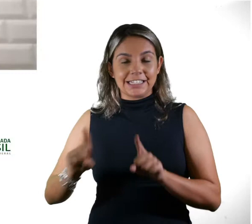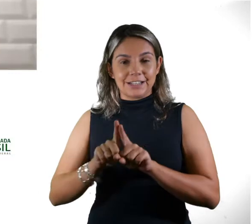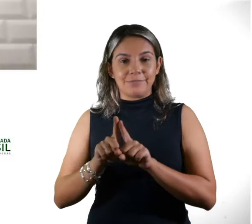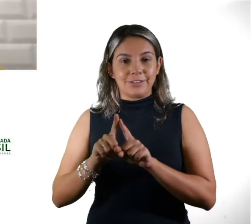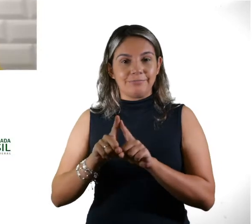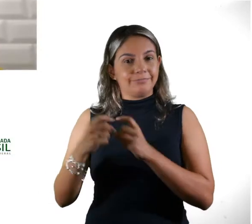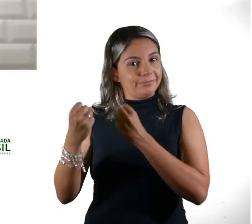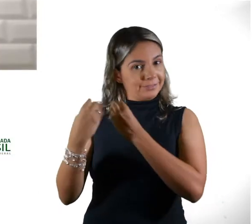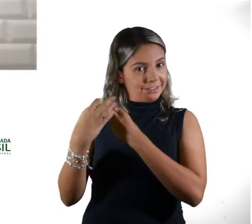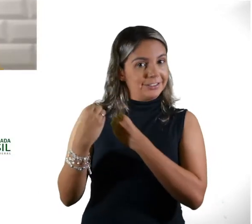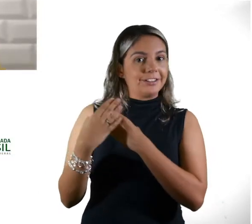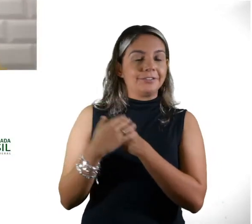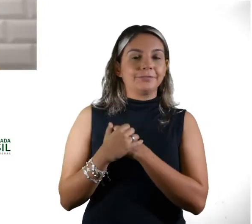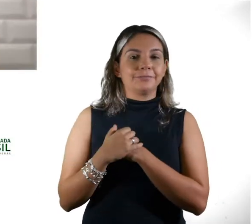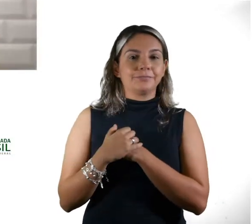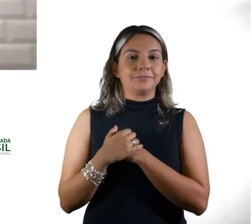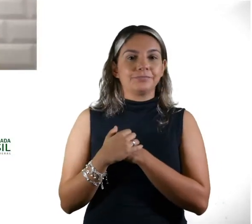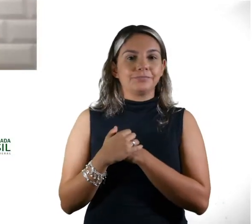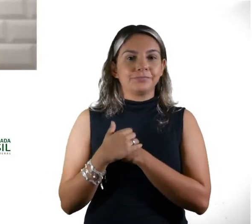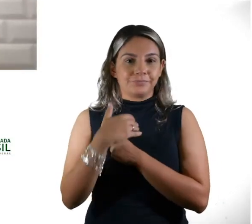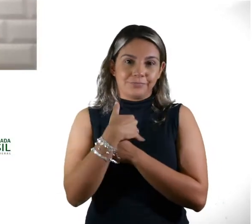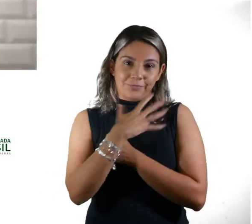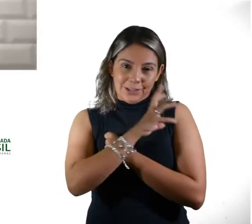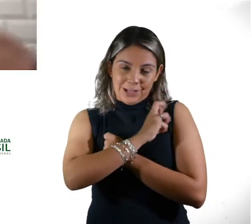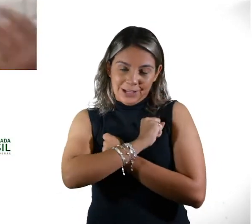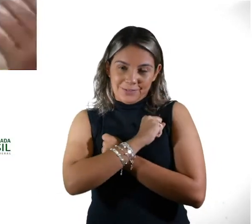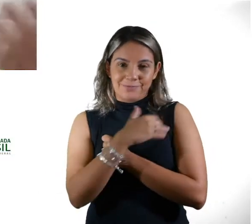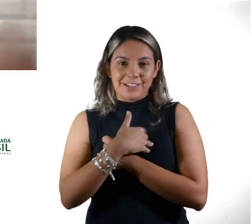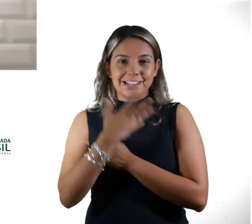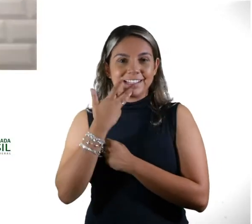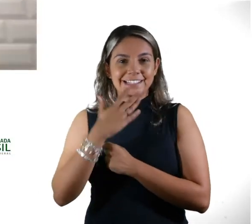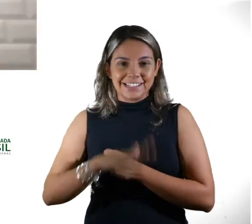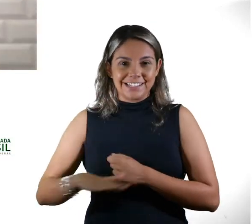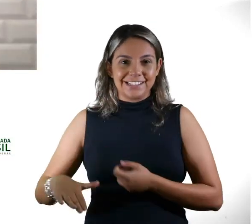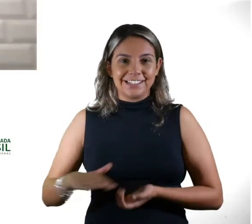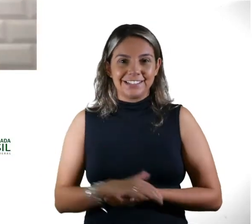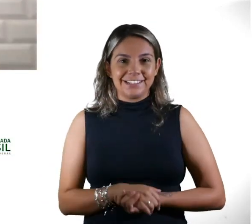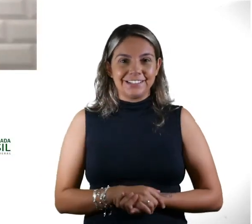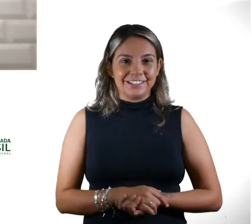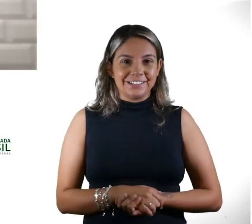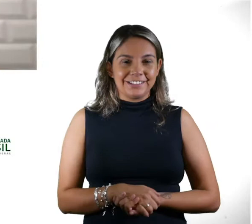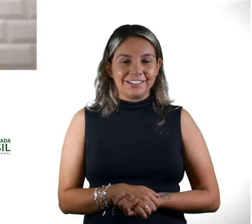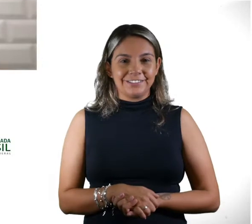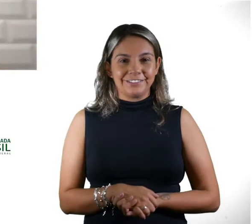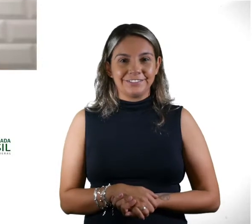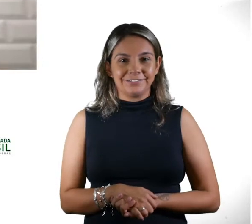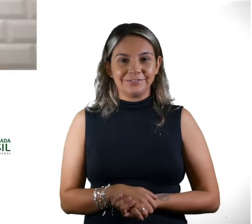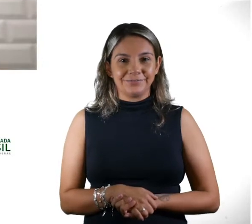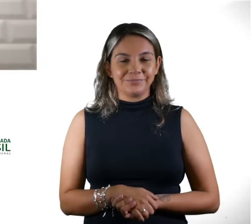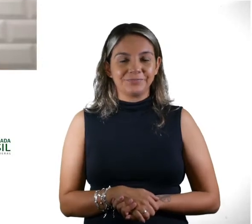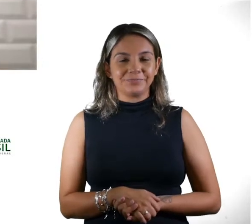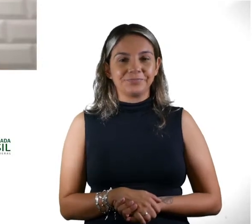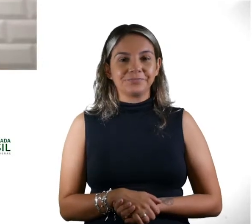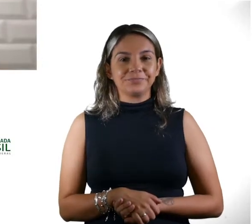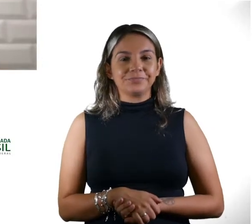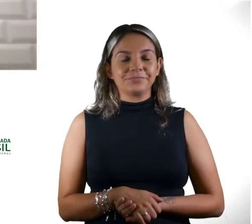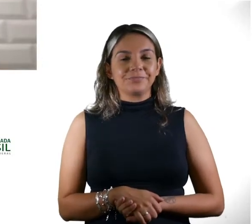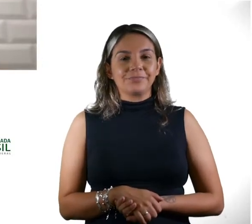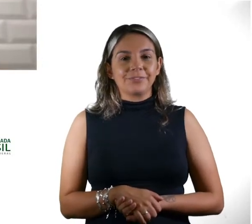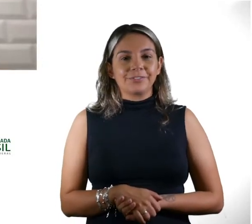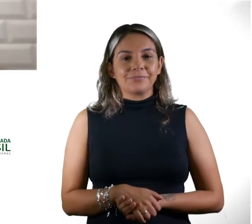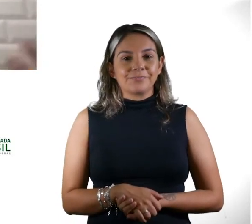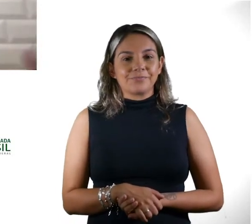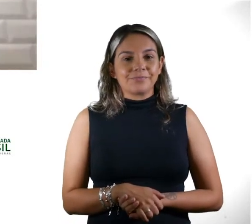ensinam imenso, e eu roubo muito às minhas crianças, enfim, os 2 mais velhos já não são crianças,